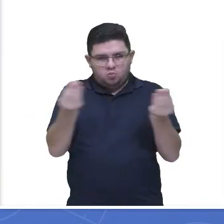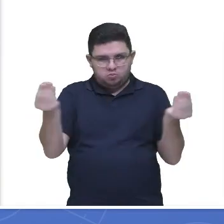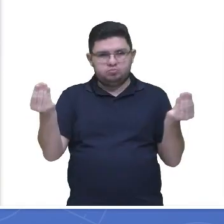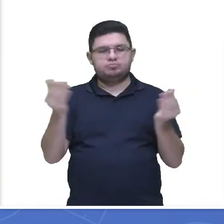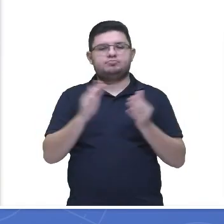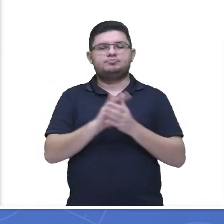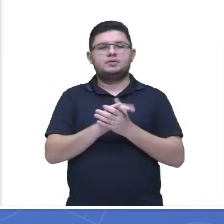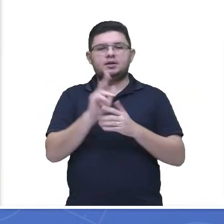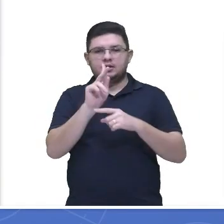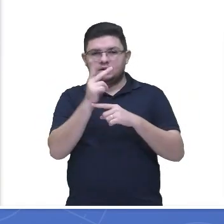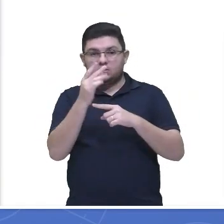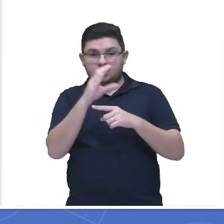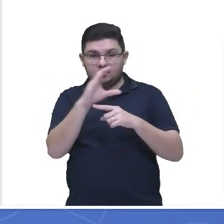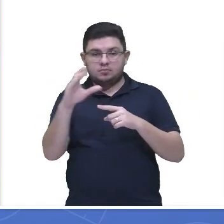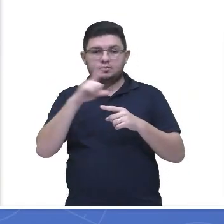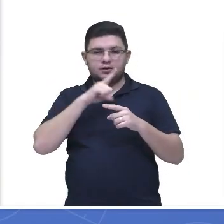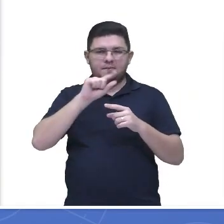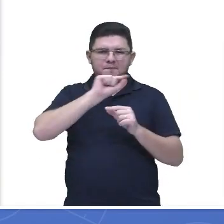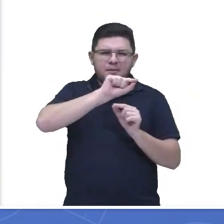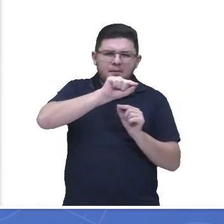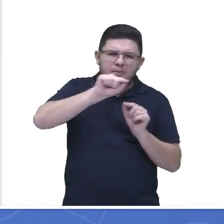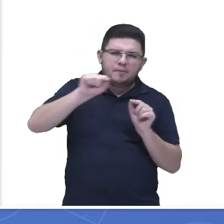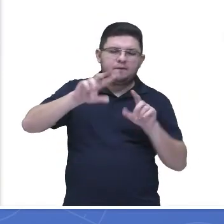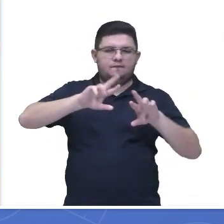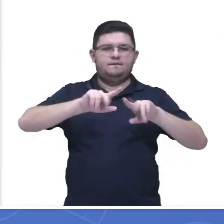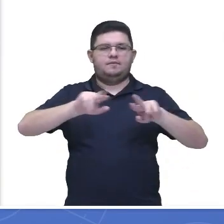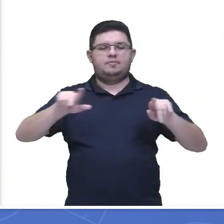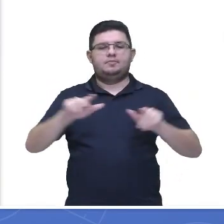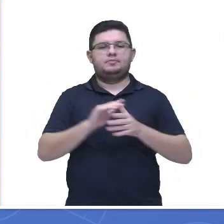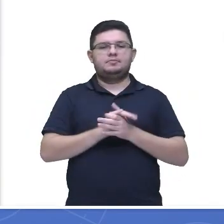gente? Tem muita gente nessa família aí.